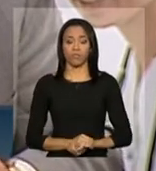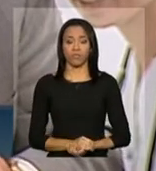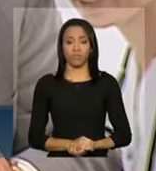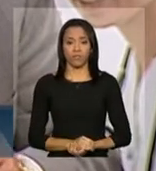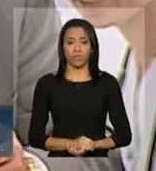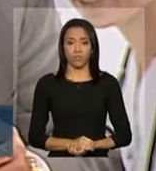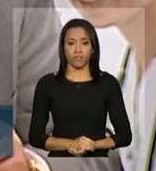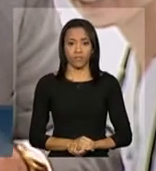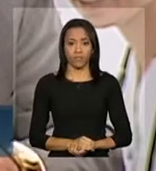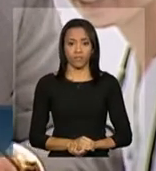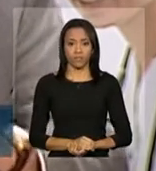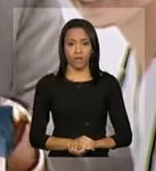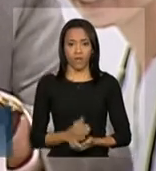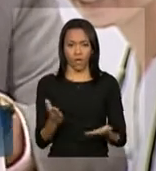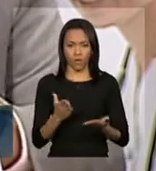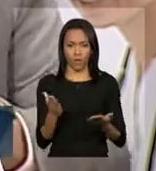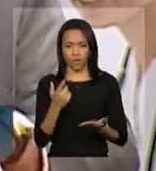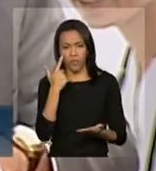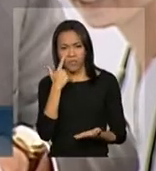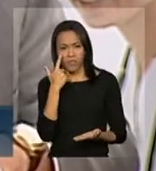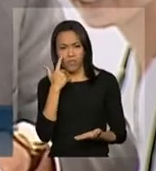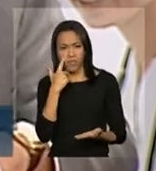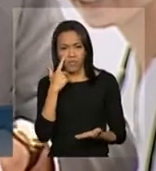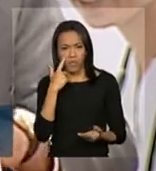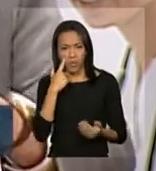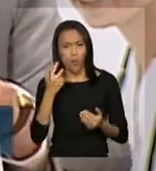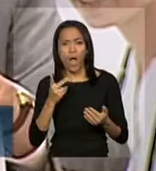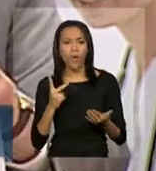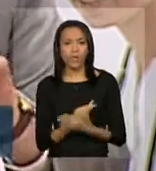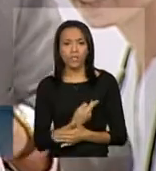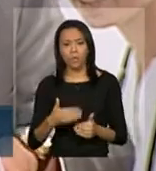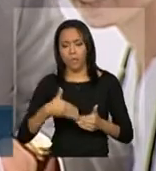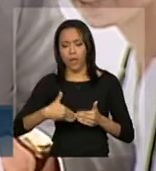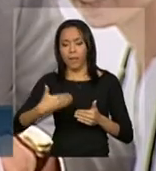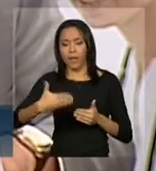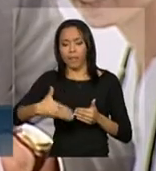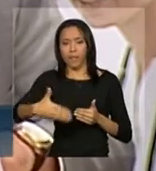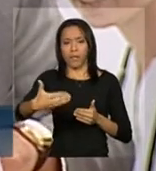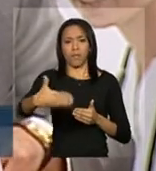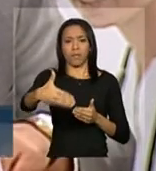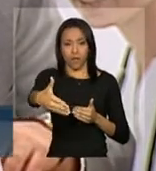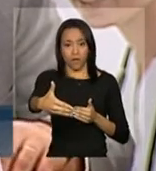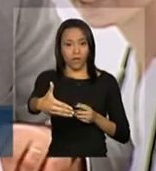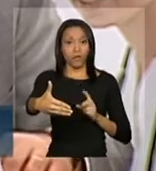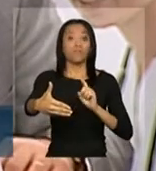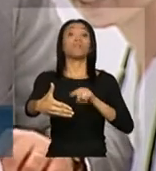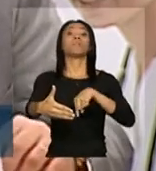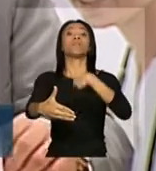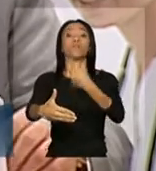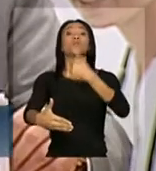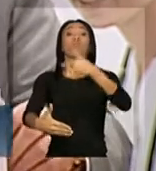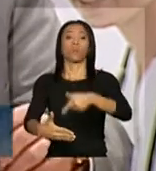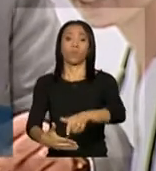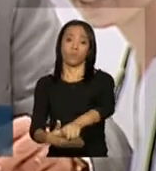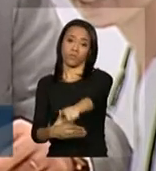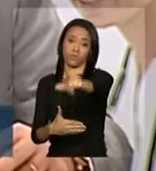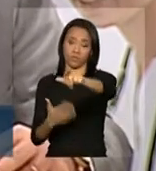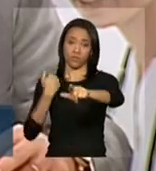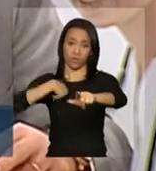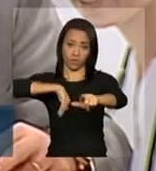eh fazendo uma revisão do processo até aqui e dos próximos passos que nós